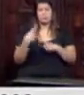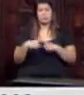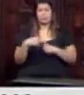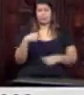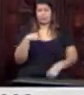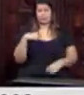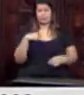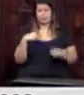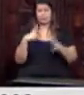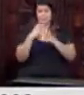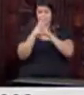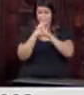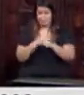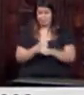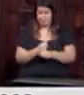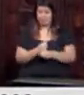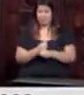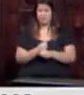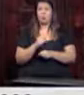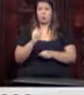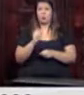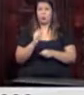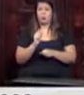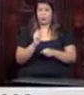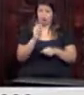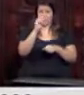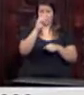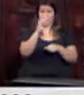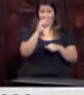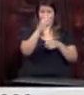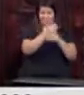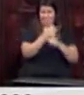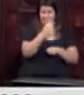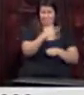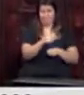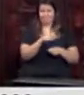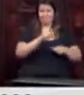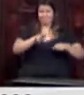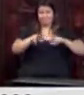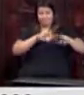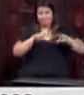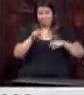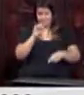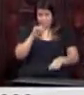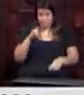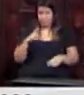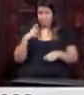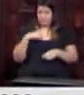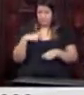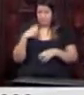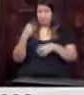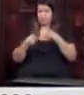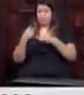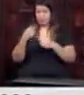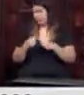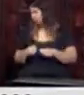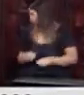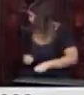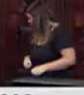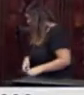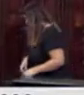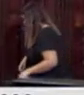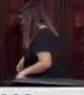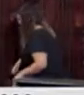a conta em cima da diferença. Por exemplo, se o setor leiteiro ele tem um